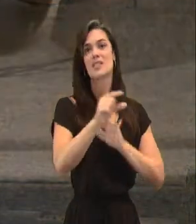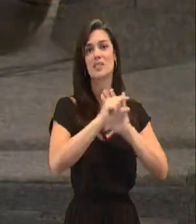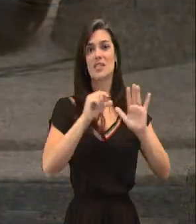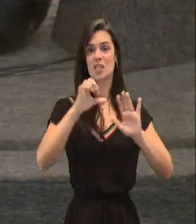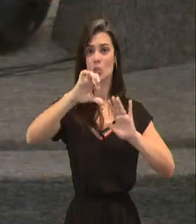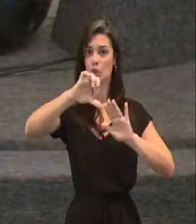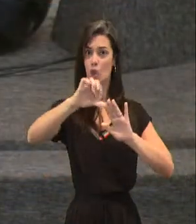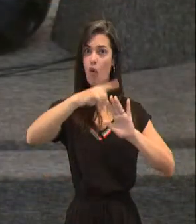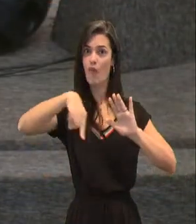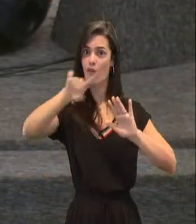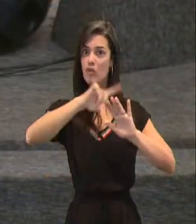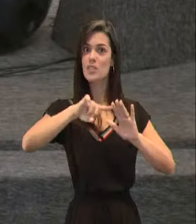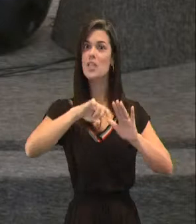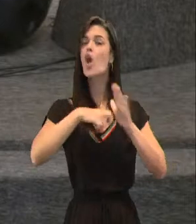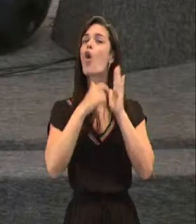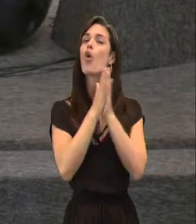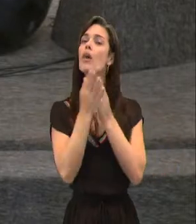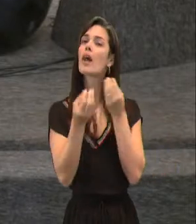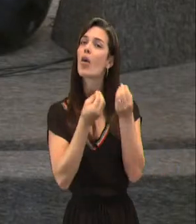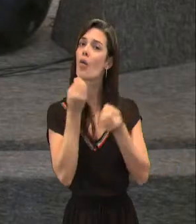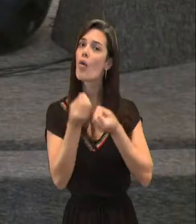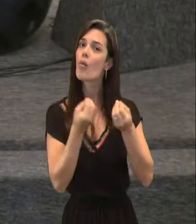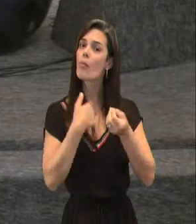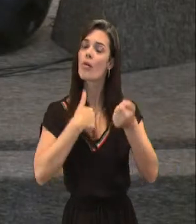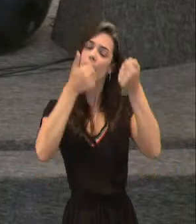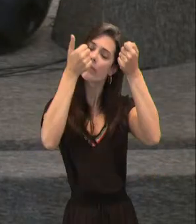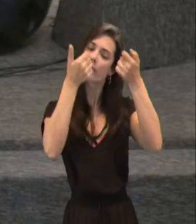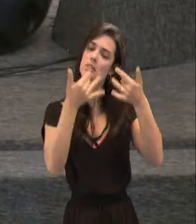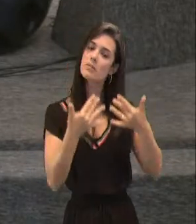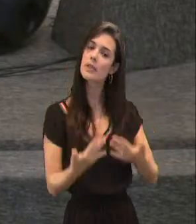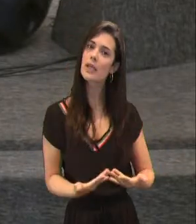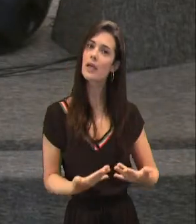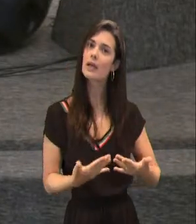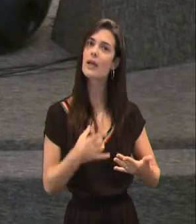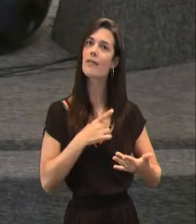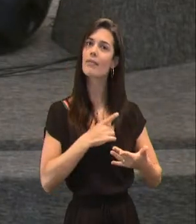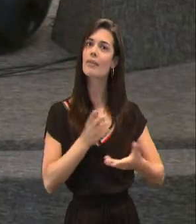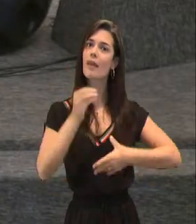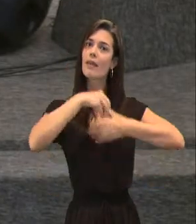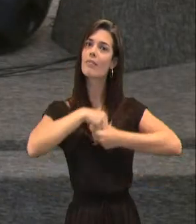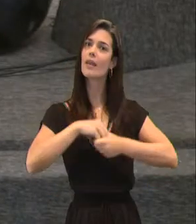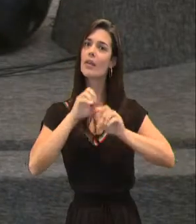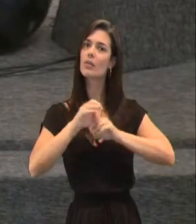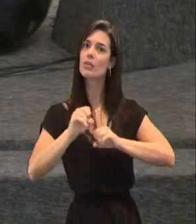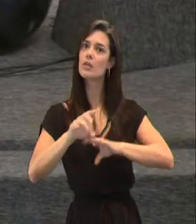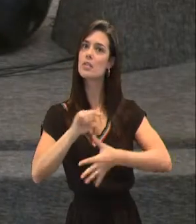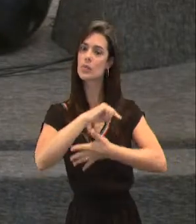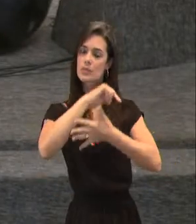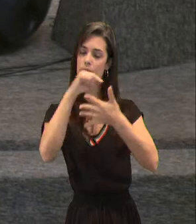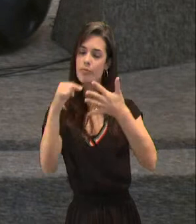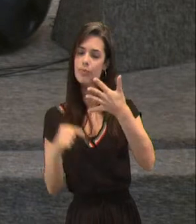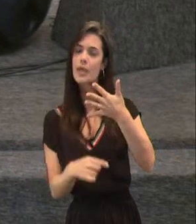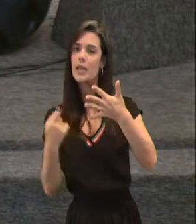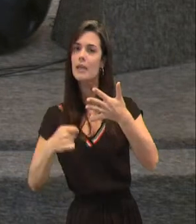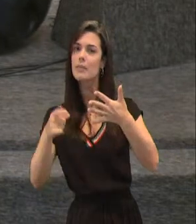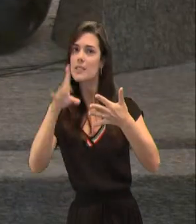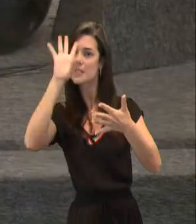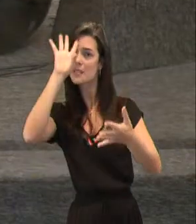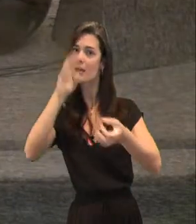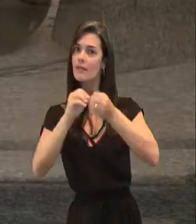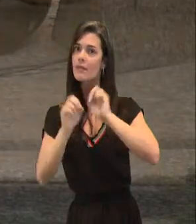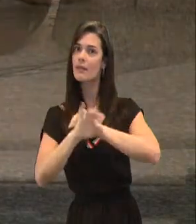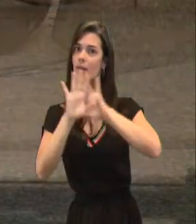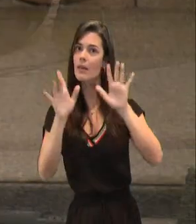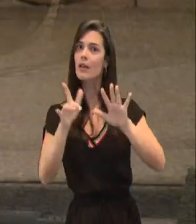vós orareis assim, dessa forma, entendendo esses princípios, entendendo essas verdades.